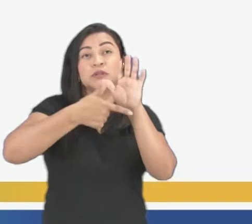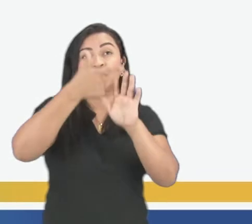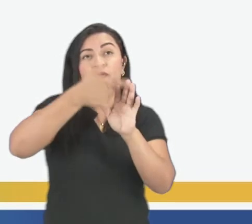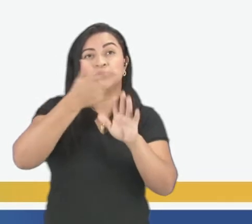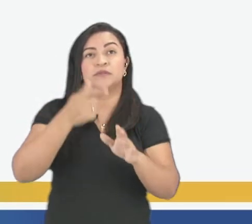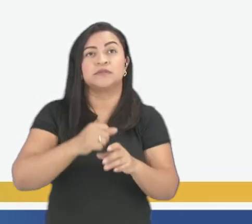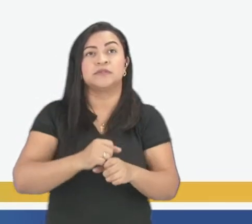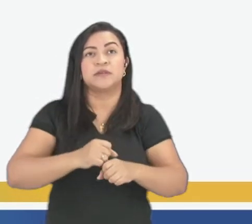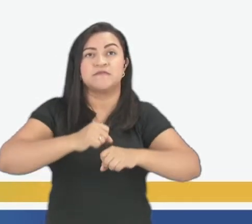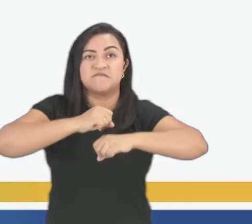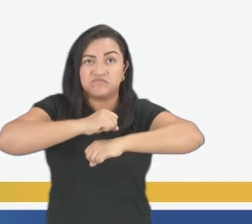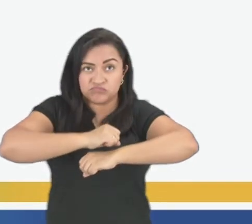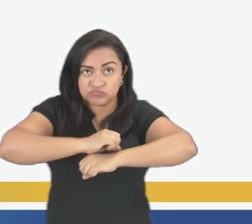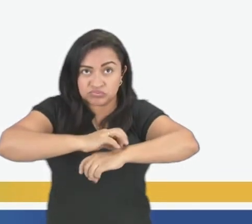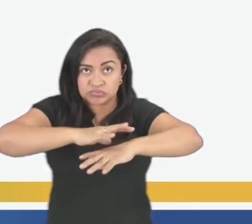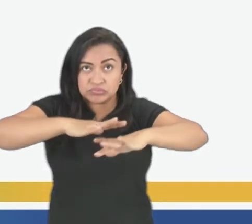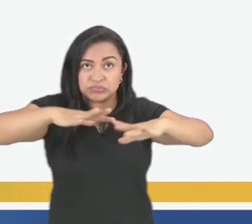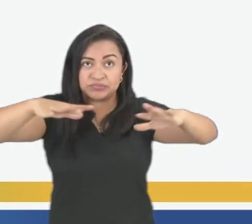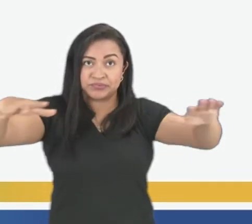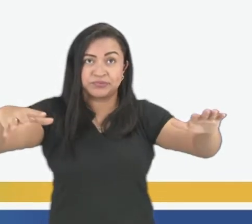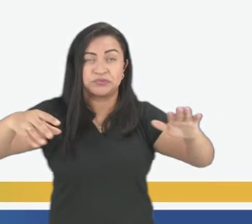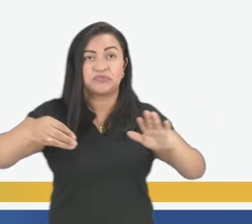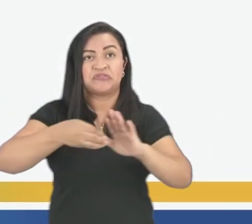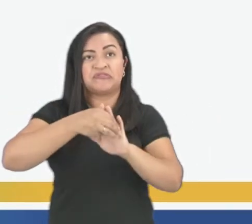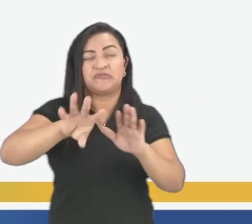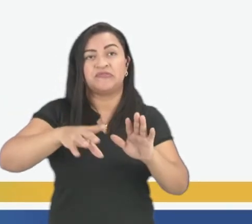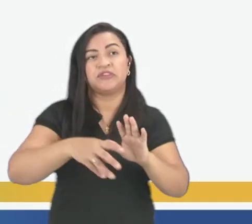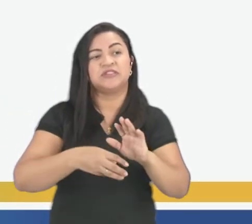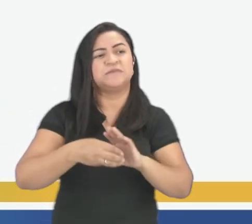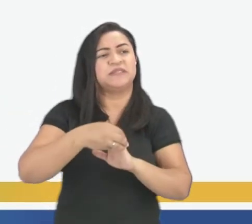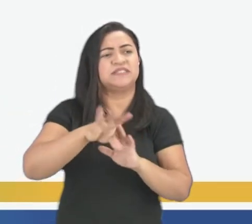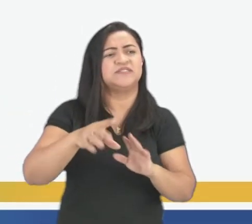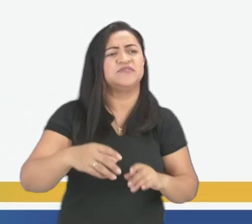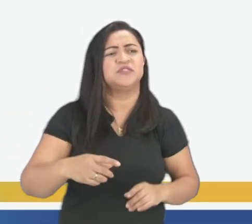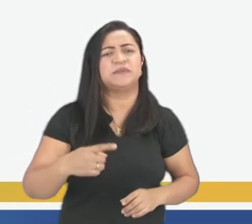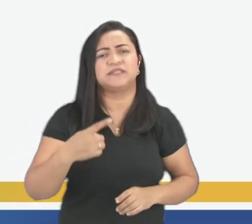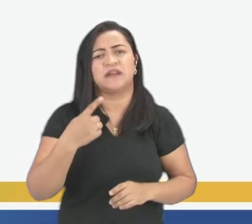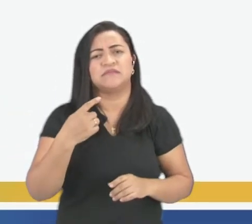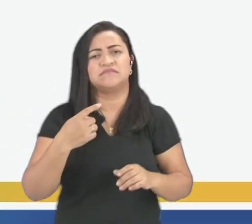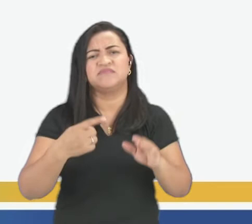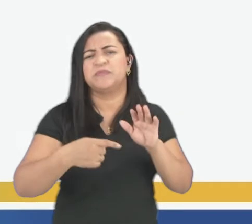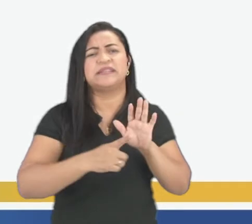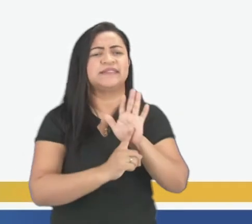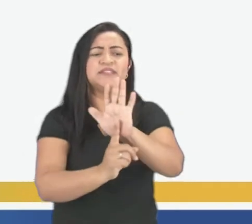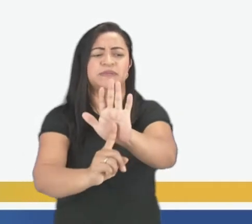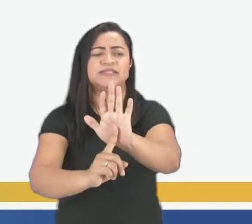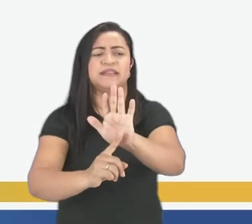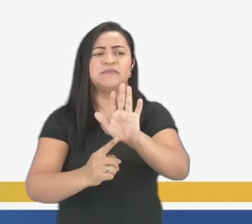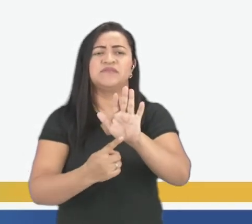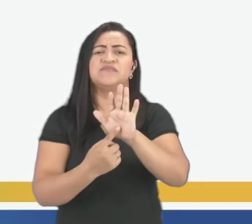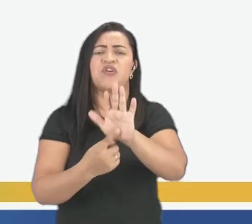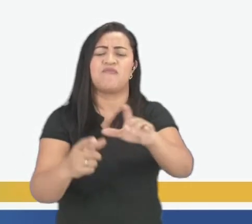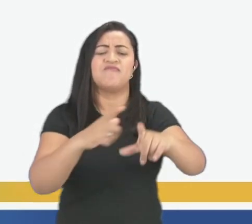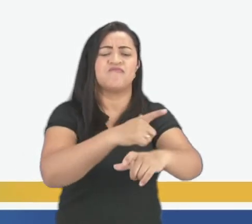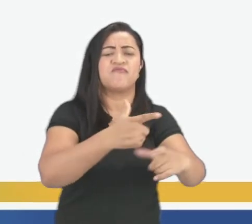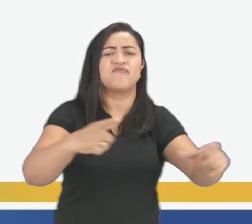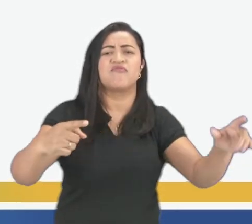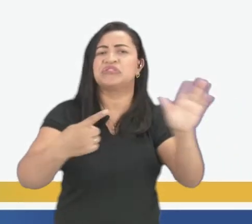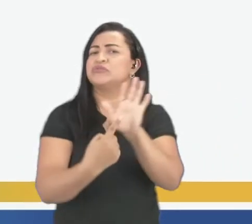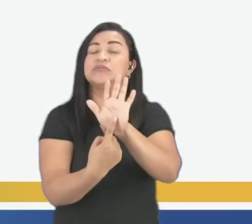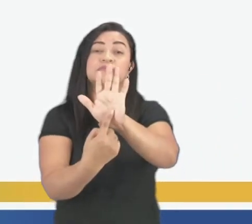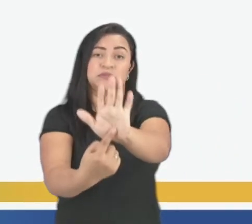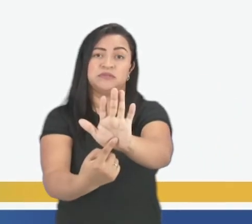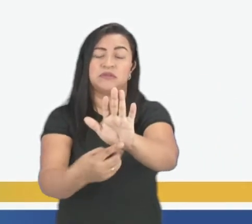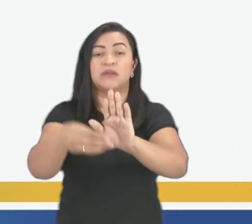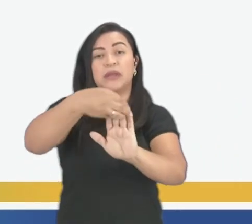amplificação dos efeitos expressivos. Então a mídia sempre vai estar amplificando, fazendo essa amplificação,